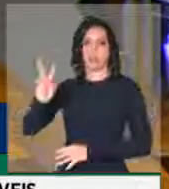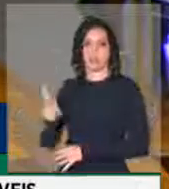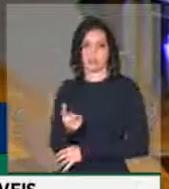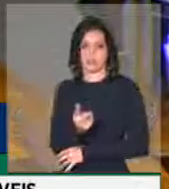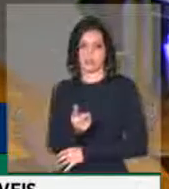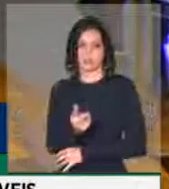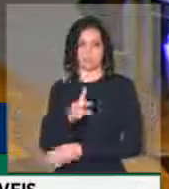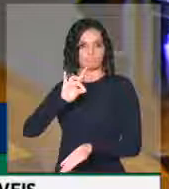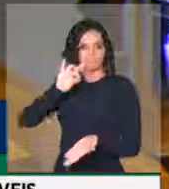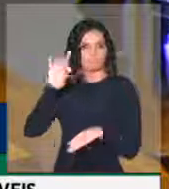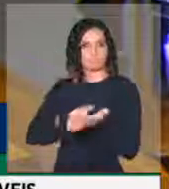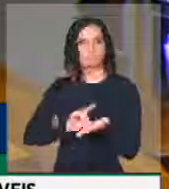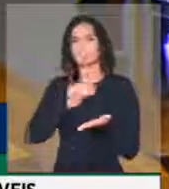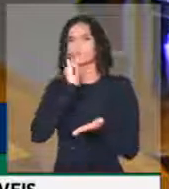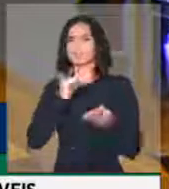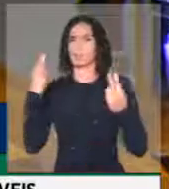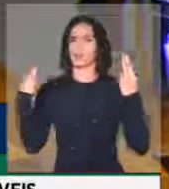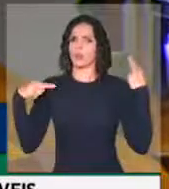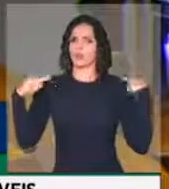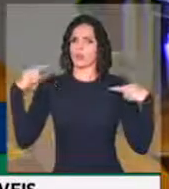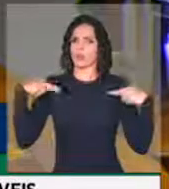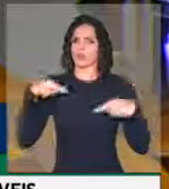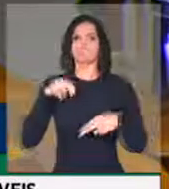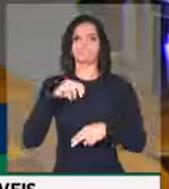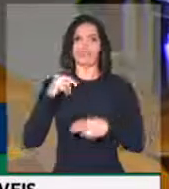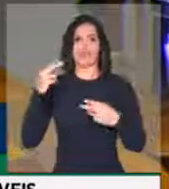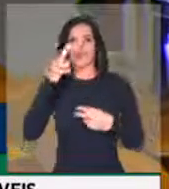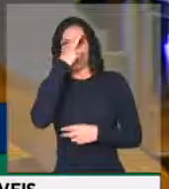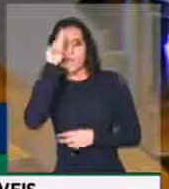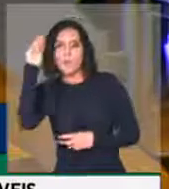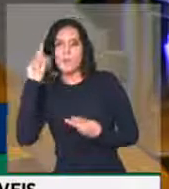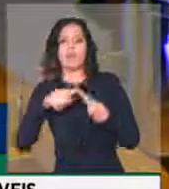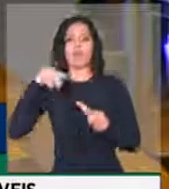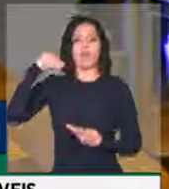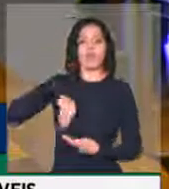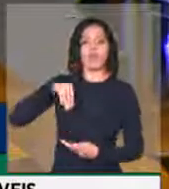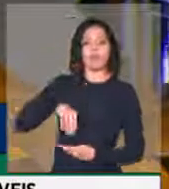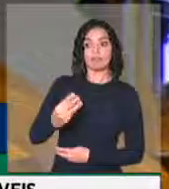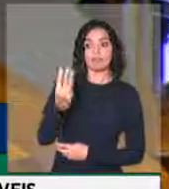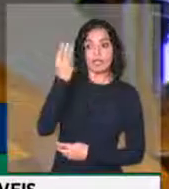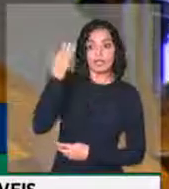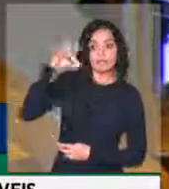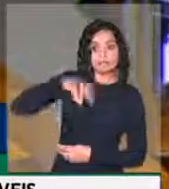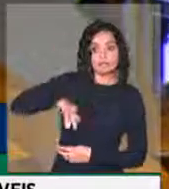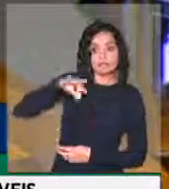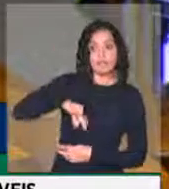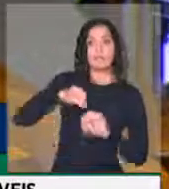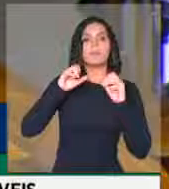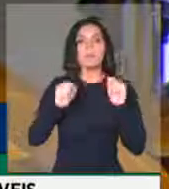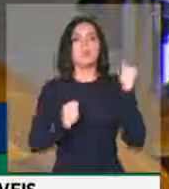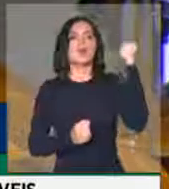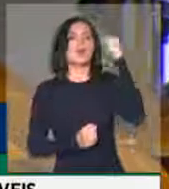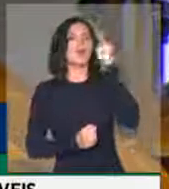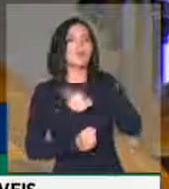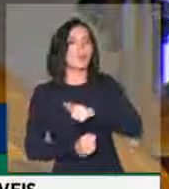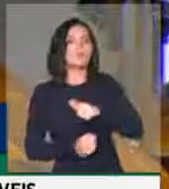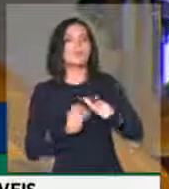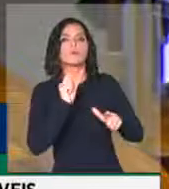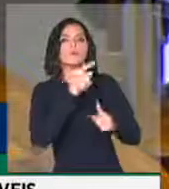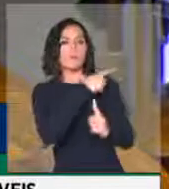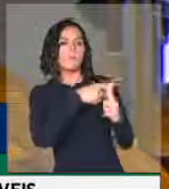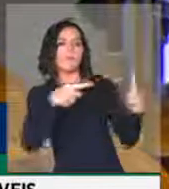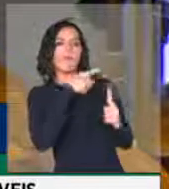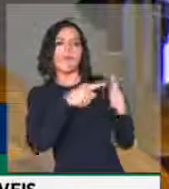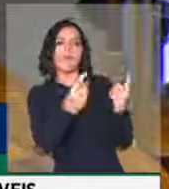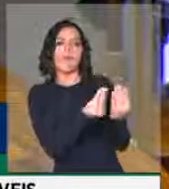que, de fato, um motorista de aplicativo que tinha uma renda de até 3 salários mínimos possa reaver um pedaço da